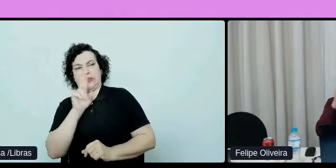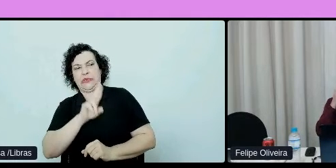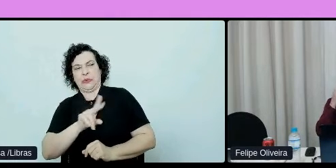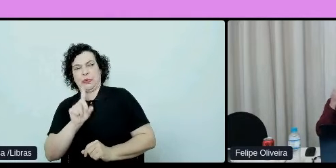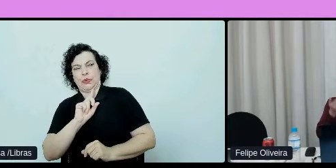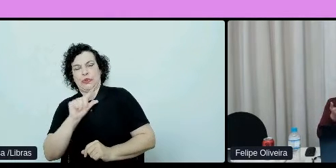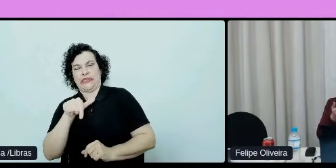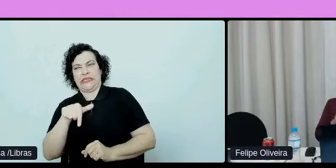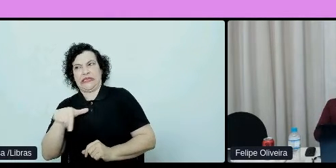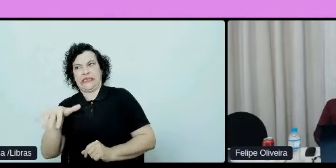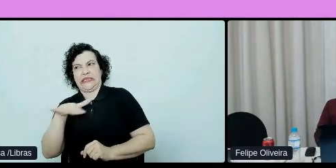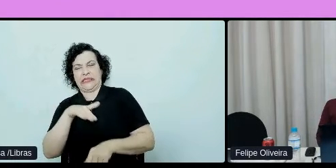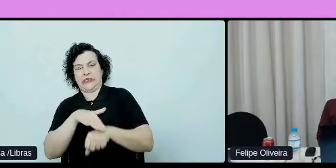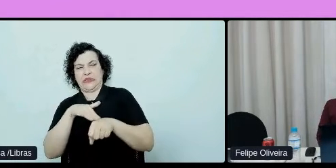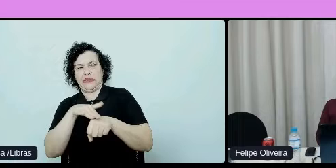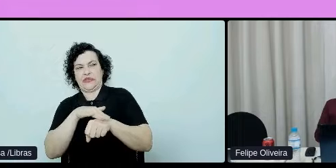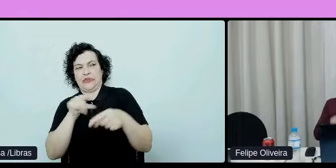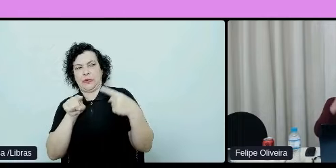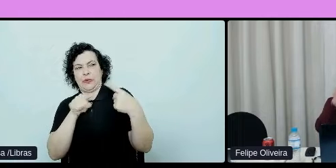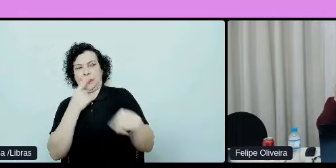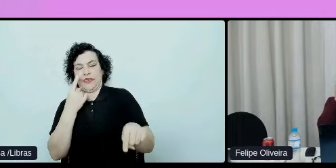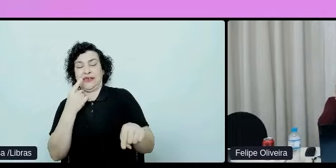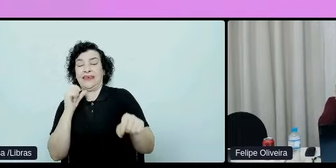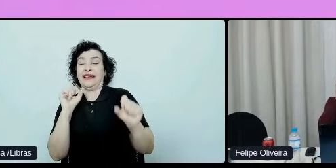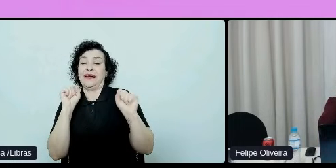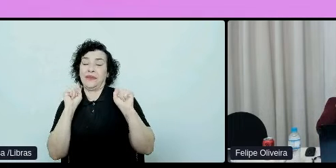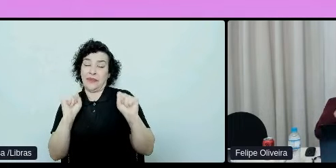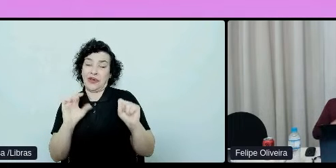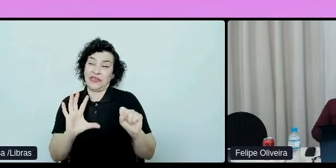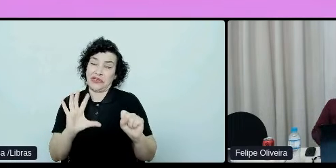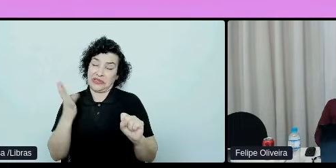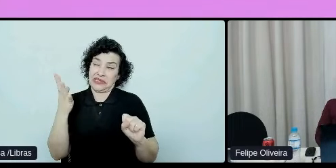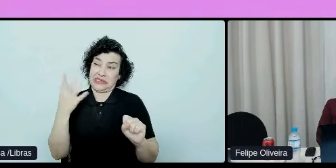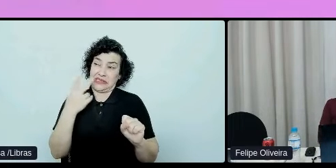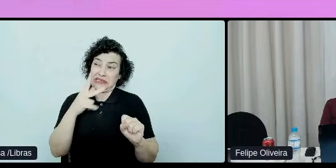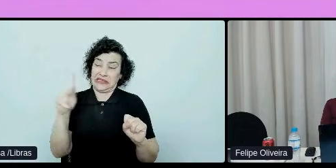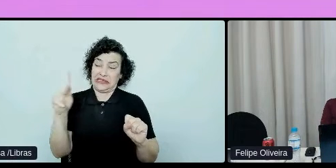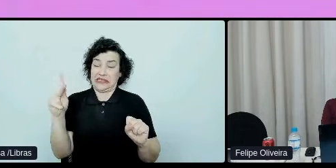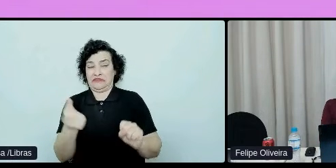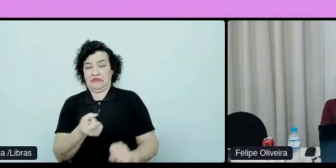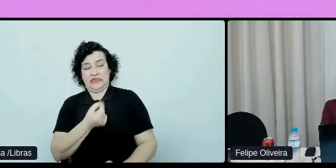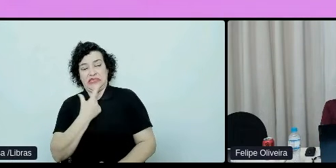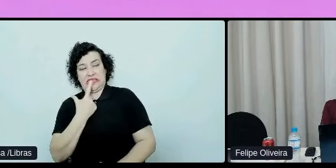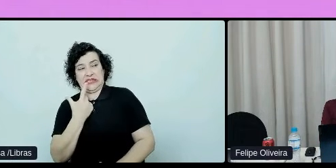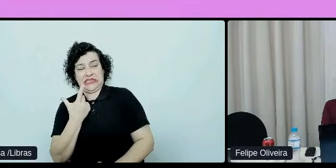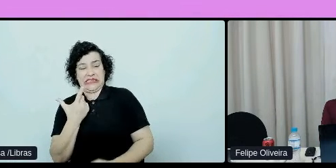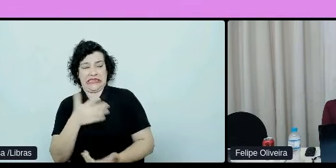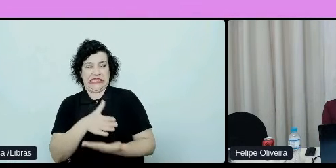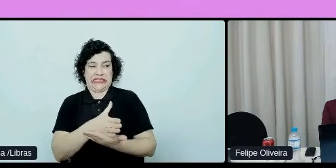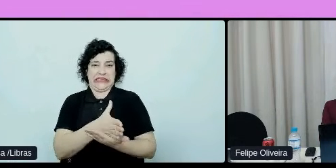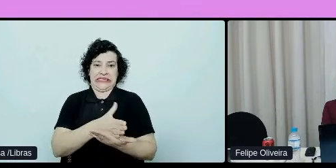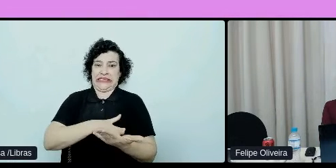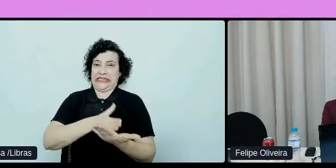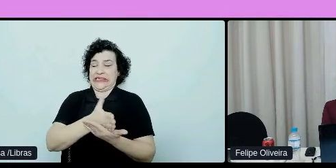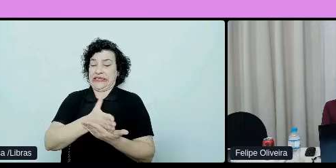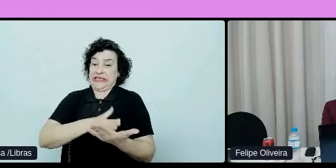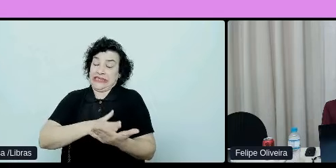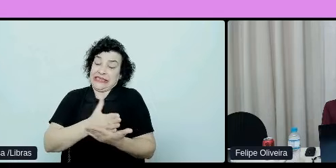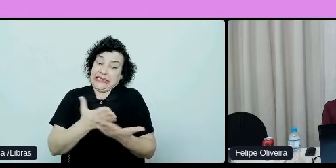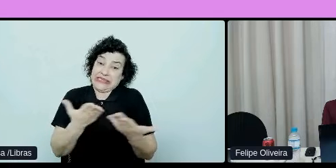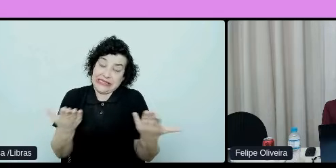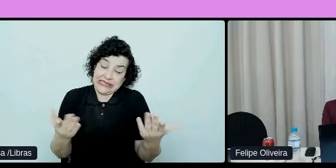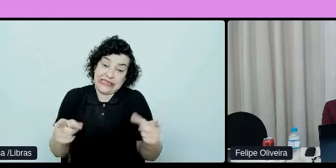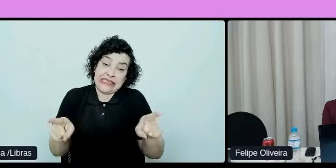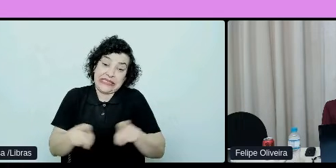e isso pode gerar uma certa estranheza nos outros, um certo desconforto em alguns momentos, e pode até